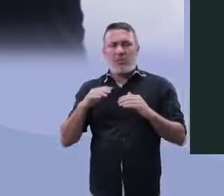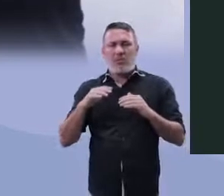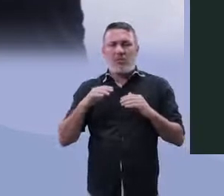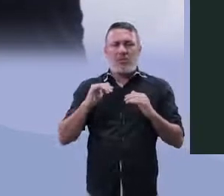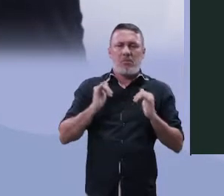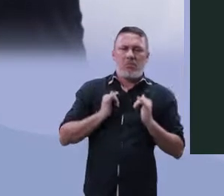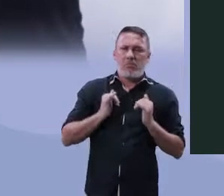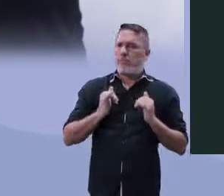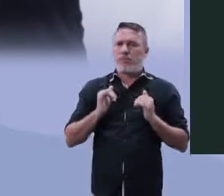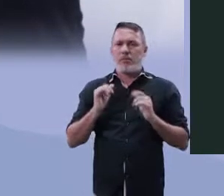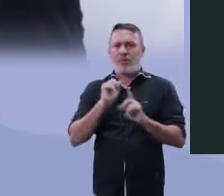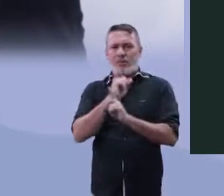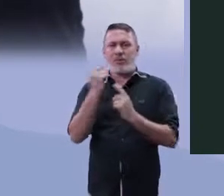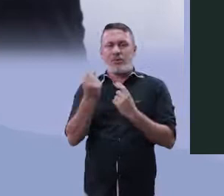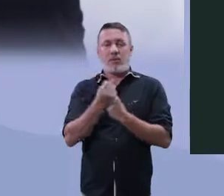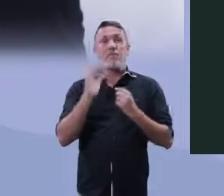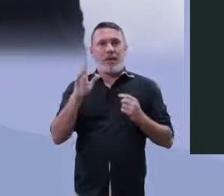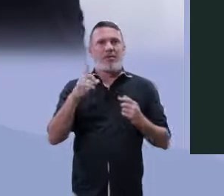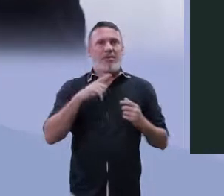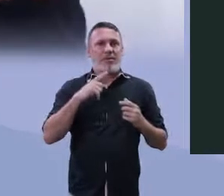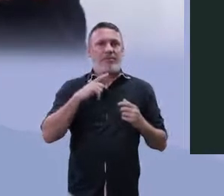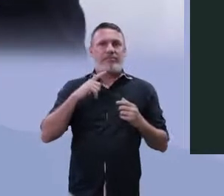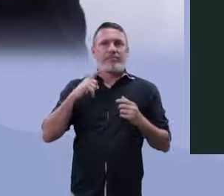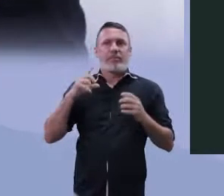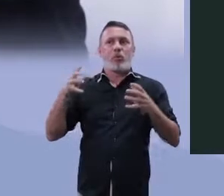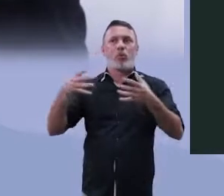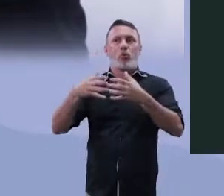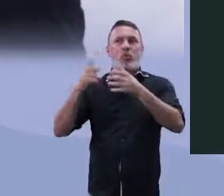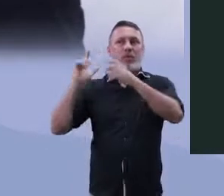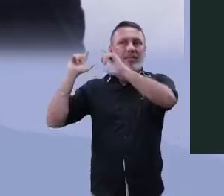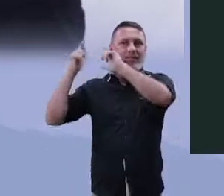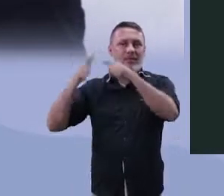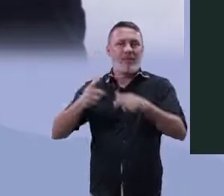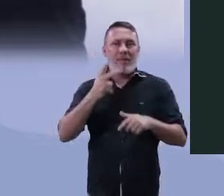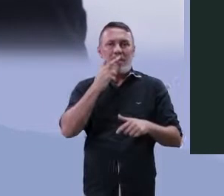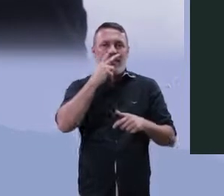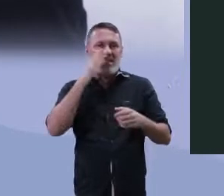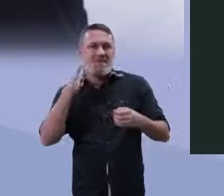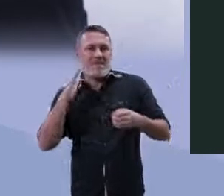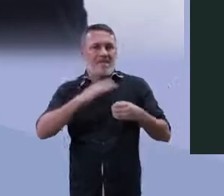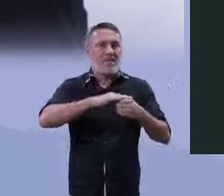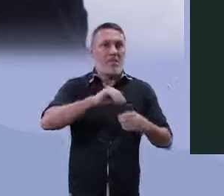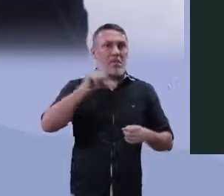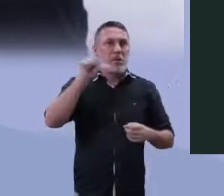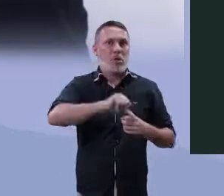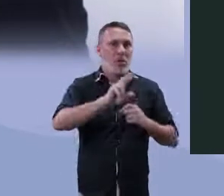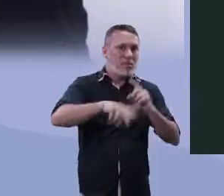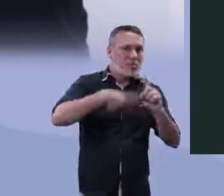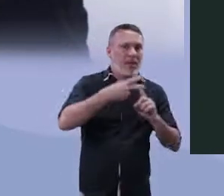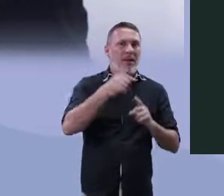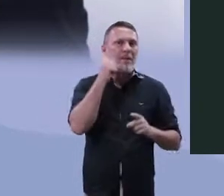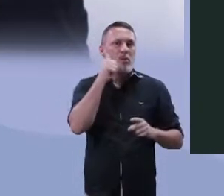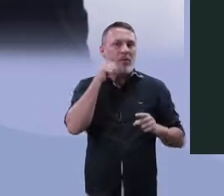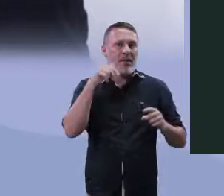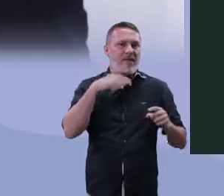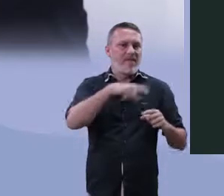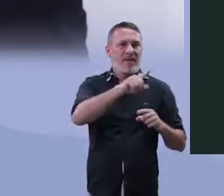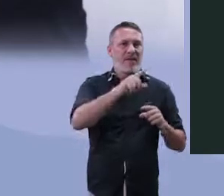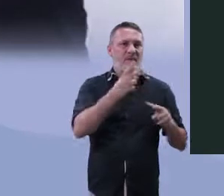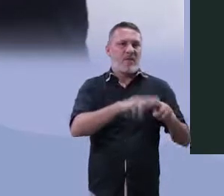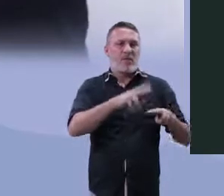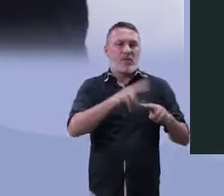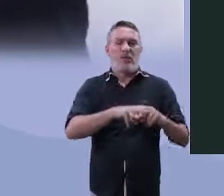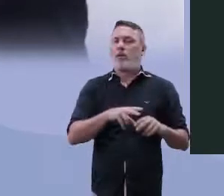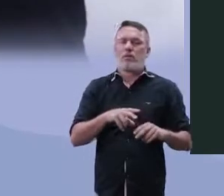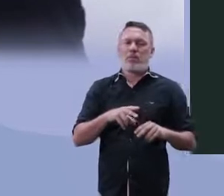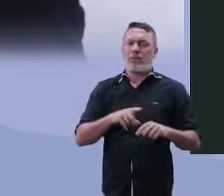subalternizado, né, pela sociedade. E com o avanço das forças conservadoras, houve uma tentativa de reforçar esse processo de subalternização,